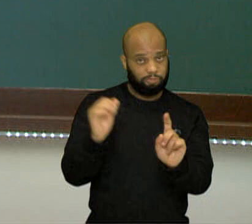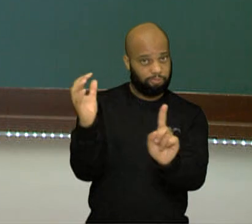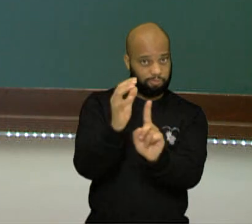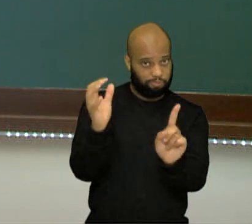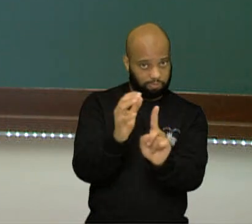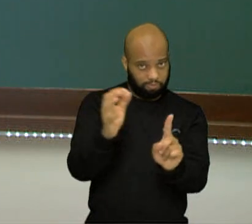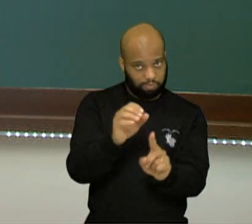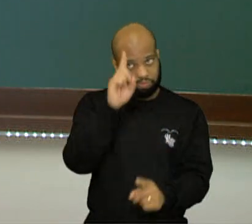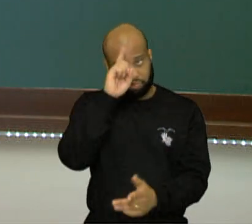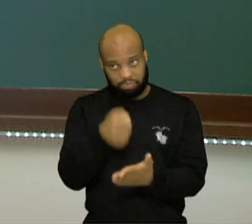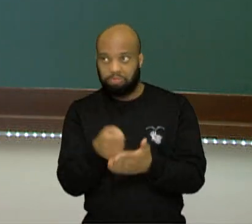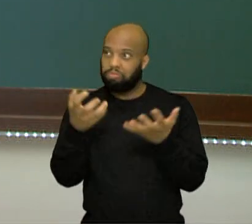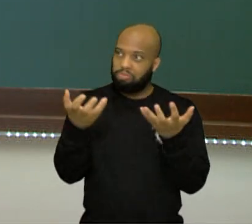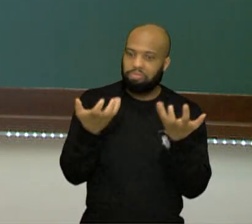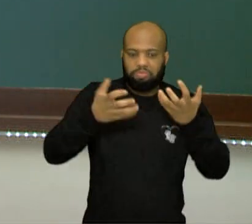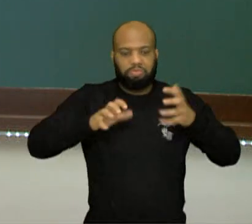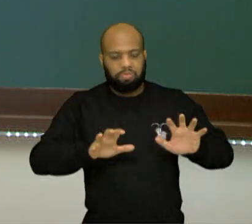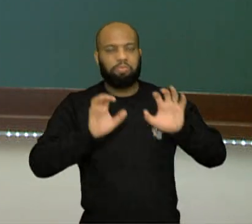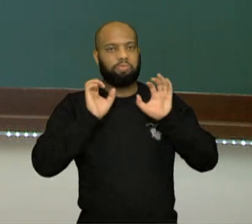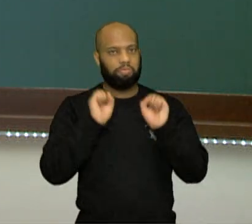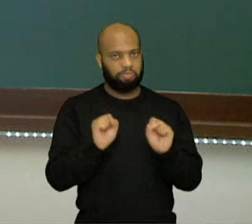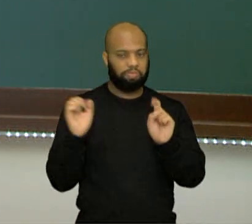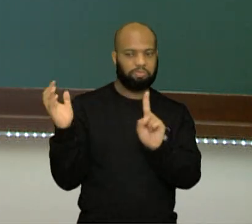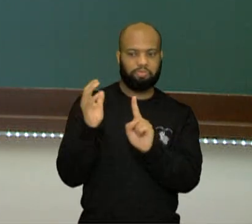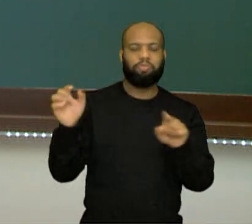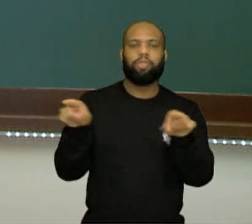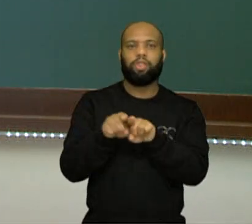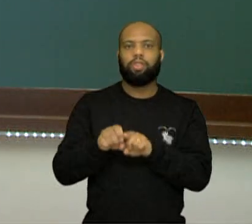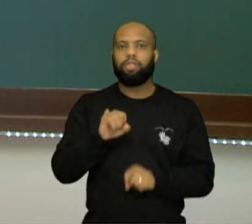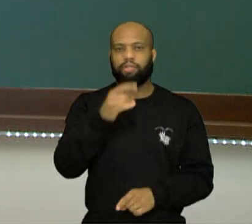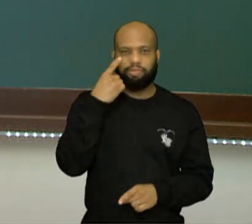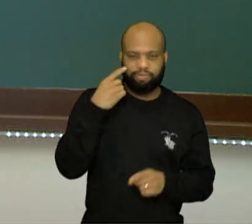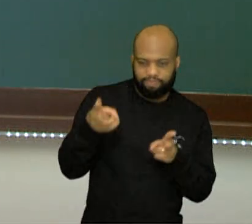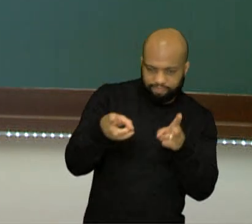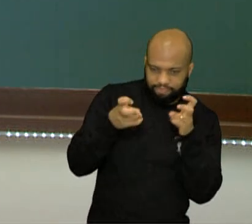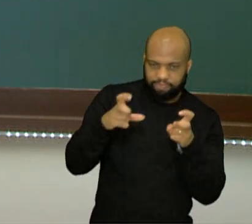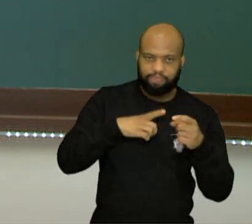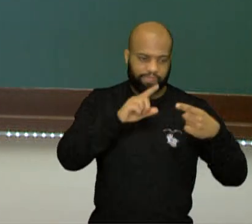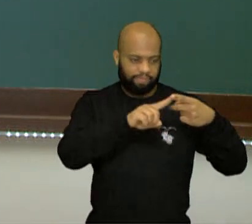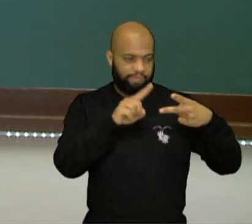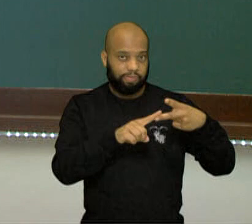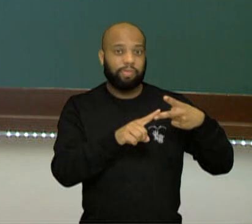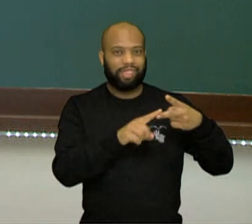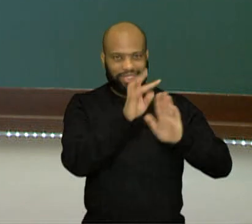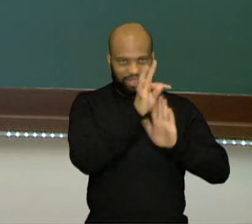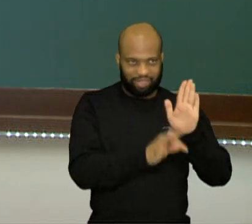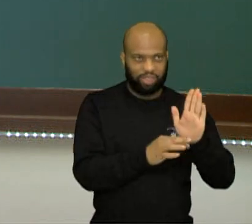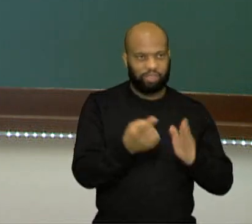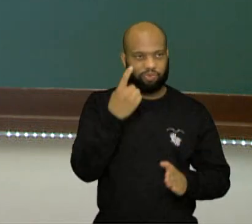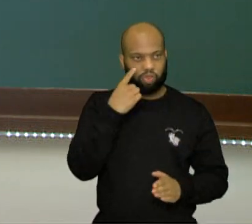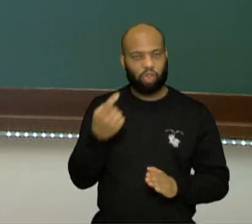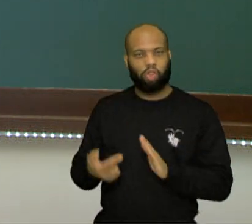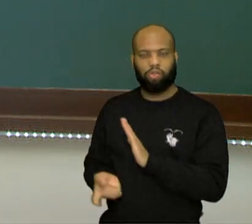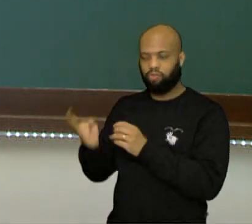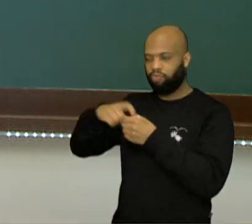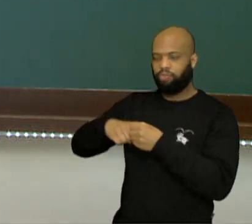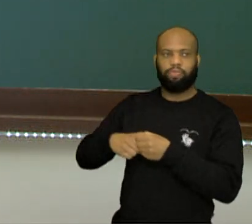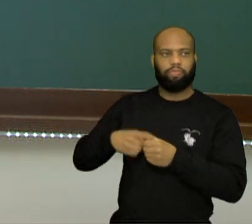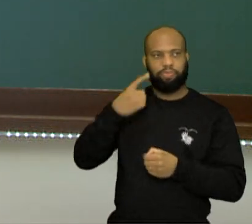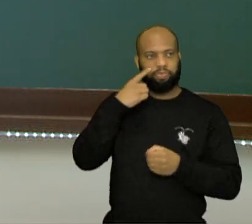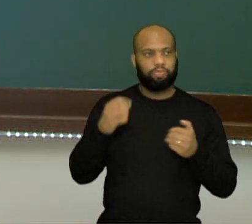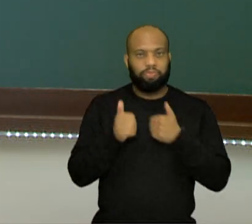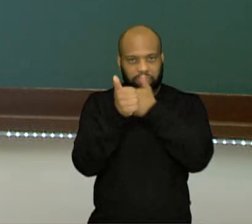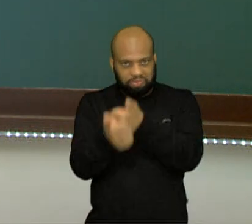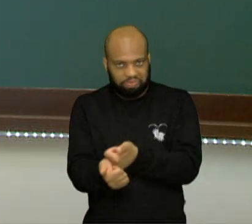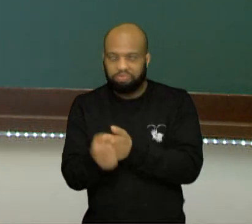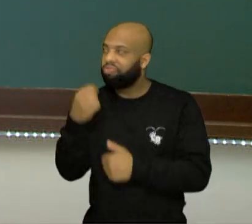ao filme. Então, posso influenciar. Se observar, então, que esses últimos dois que nós vimos ali, vou voltar rapidinho ali para vocês acompanharem comigo, olha.